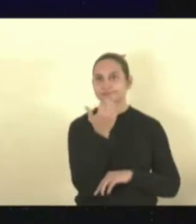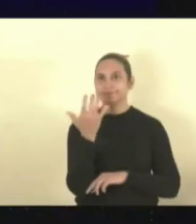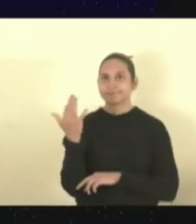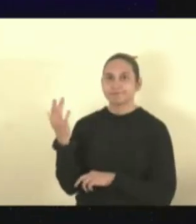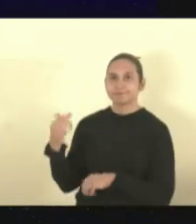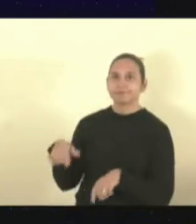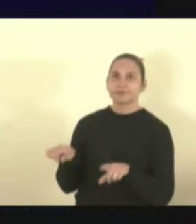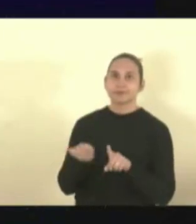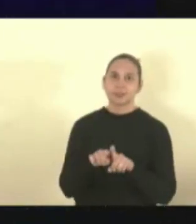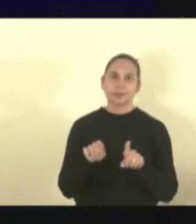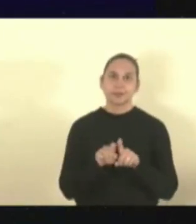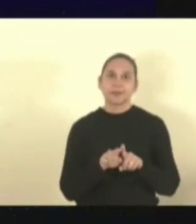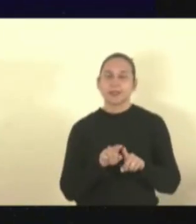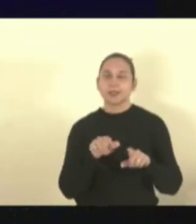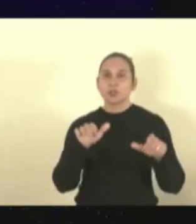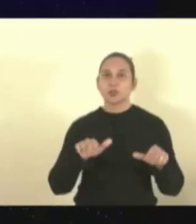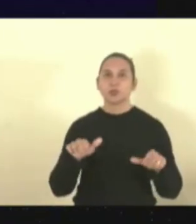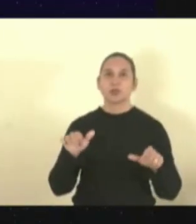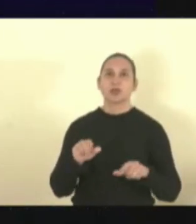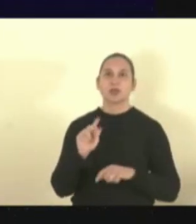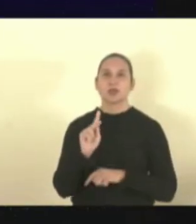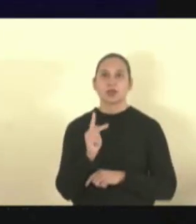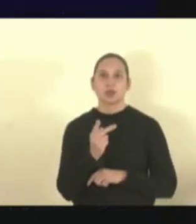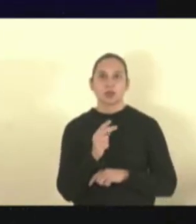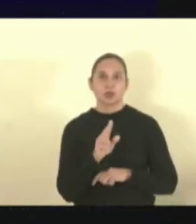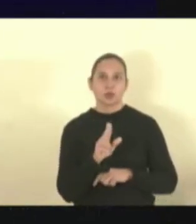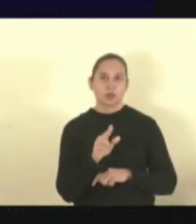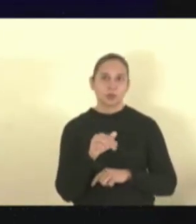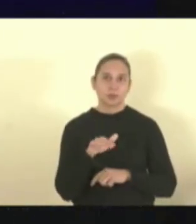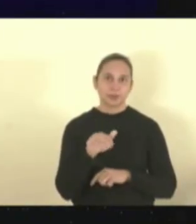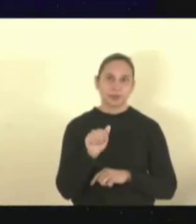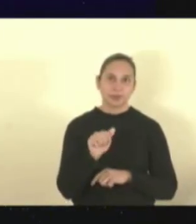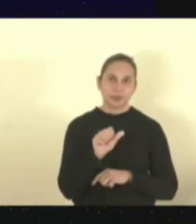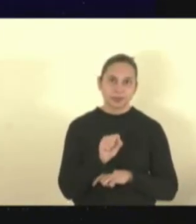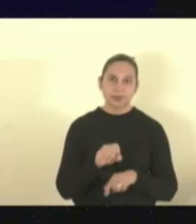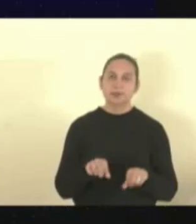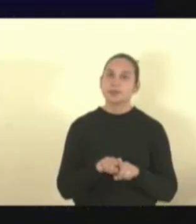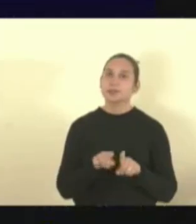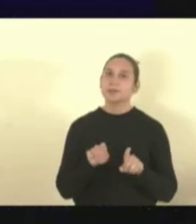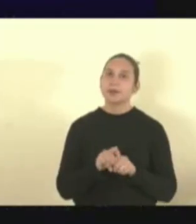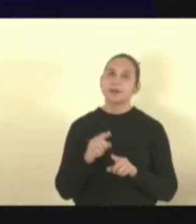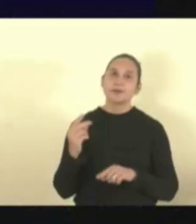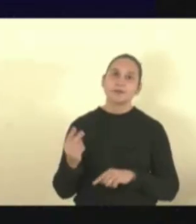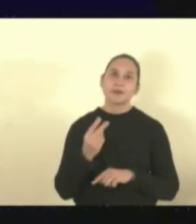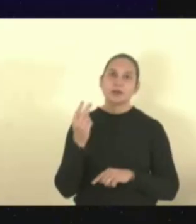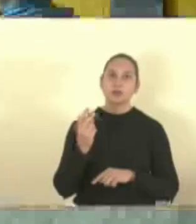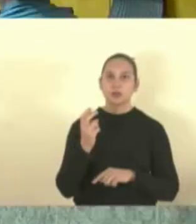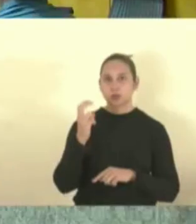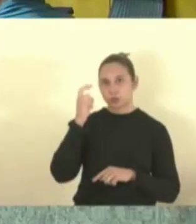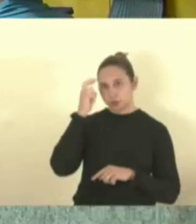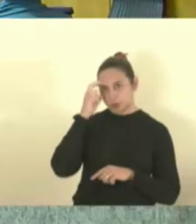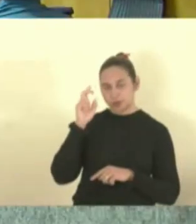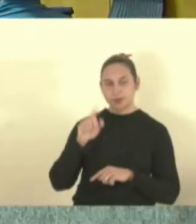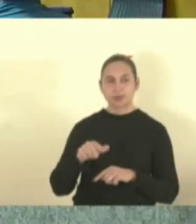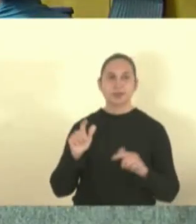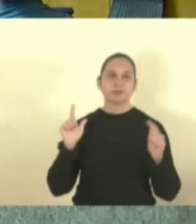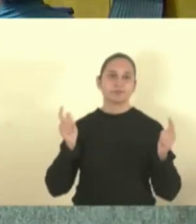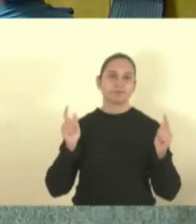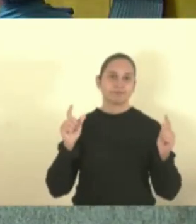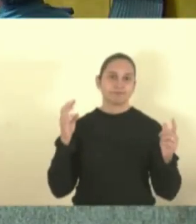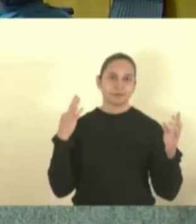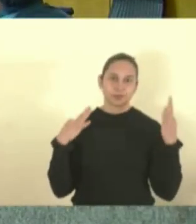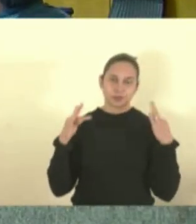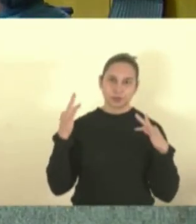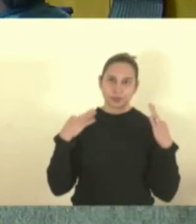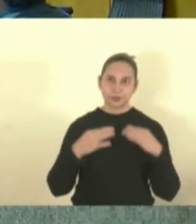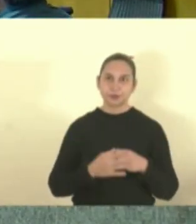exemplo, fibras vegetais, valores culturais e recreação e turismo, né? Só apenas isso, né?